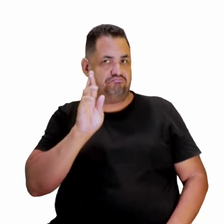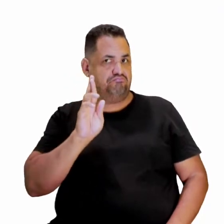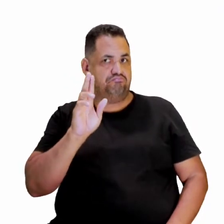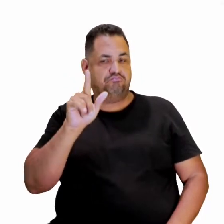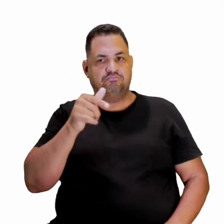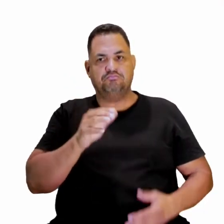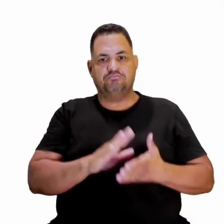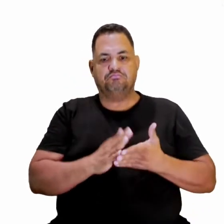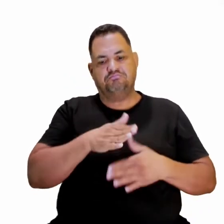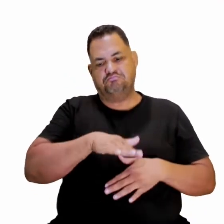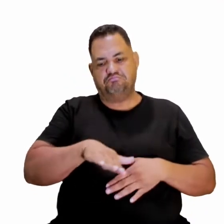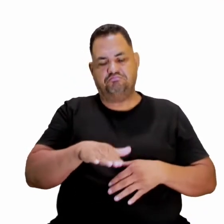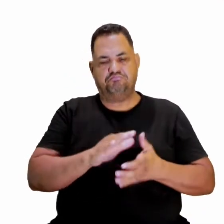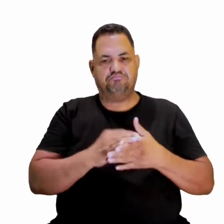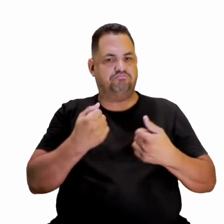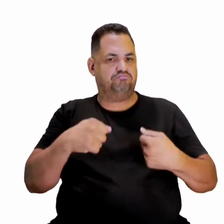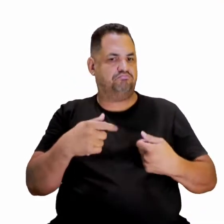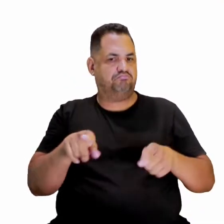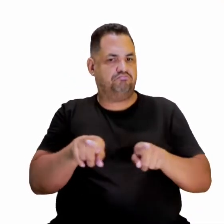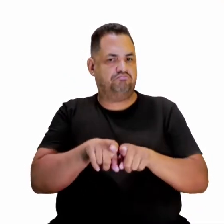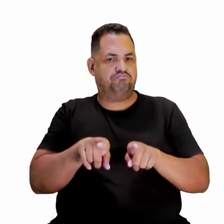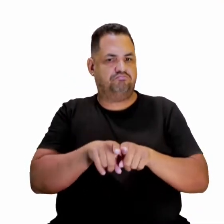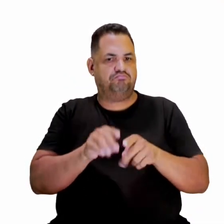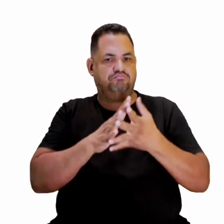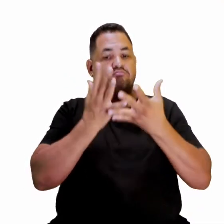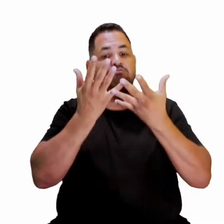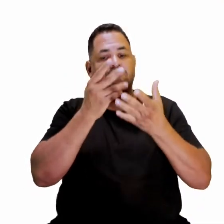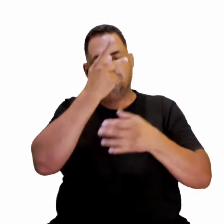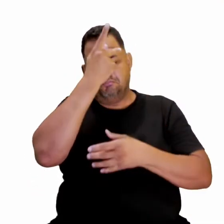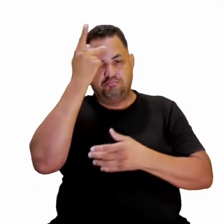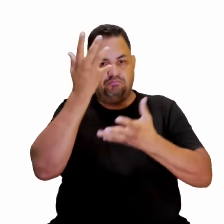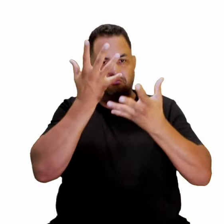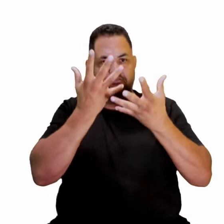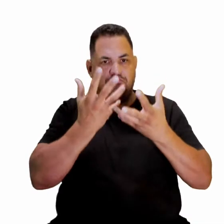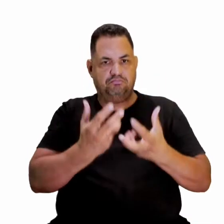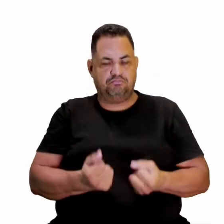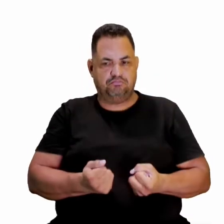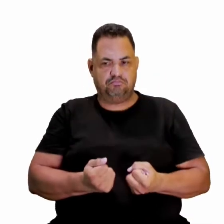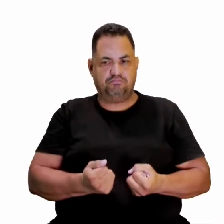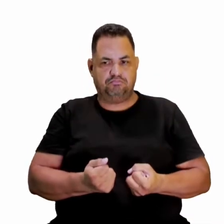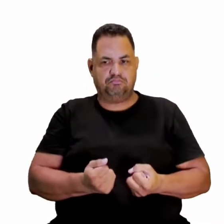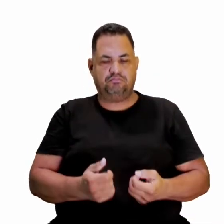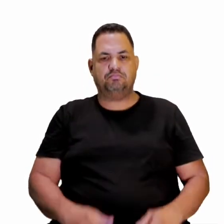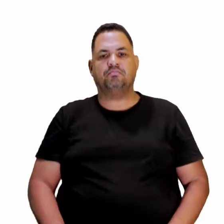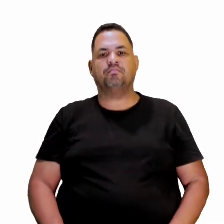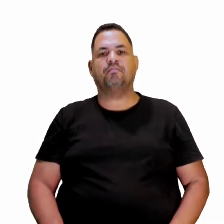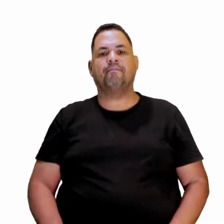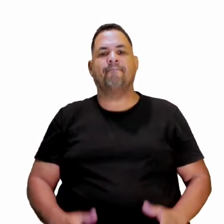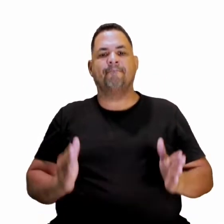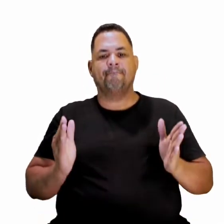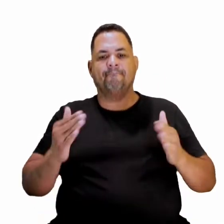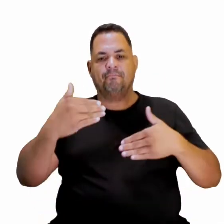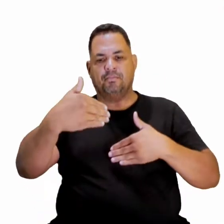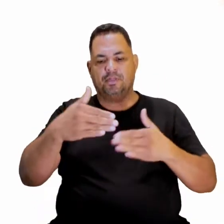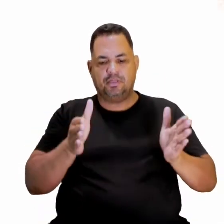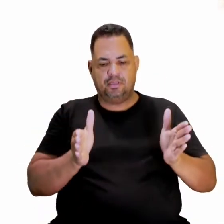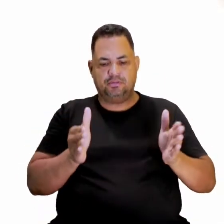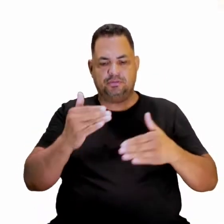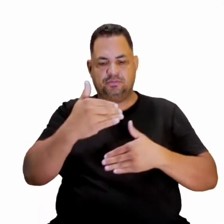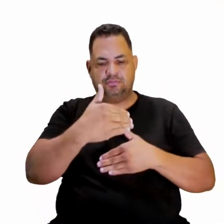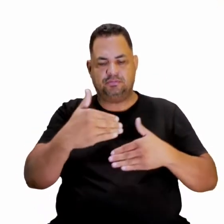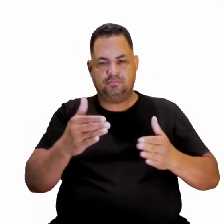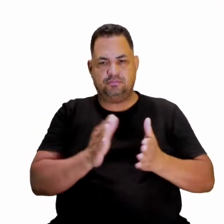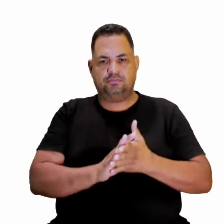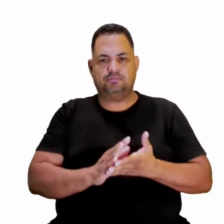tanto faz. A pessoa aceitou, accepted, the package, o pacote,